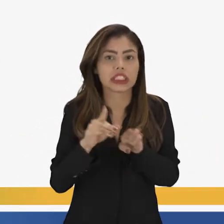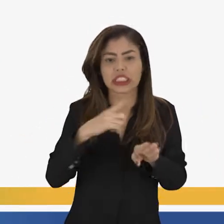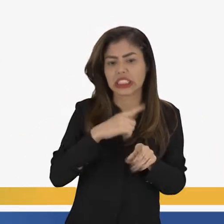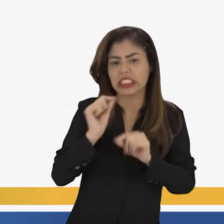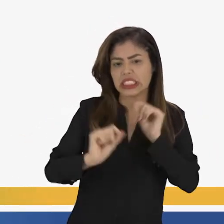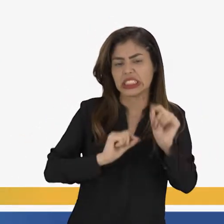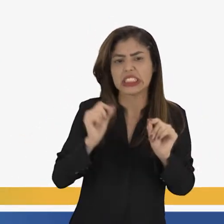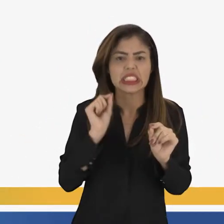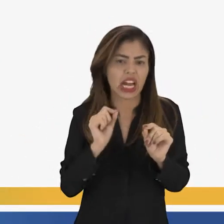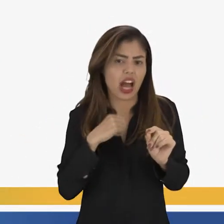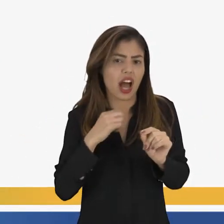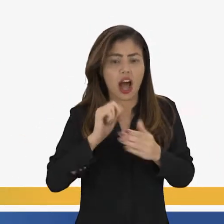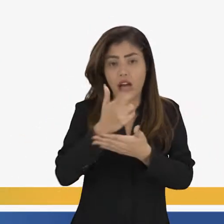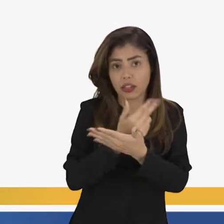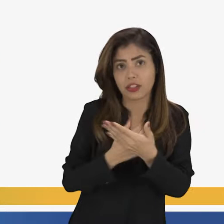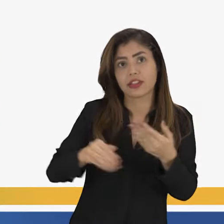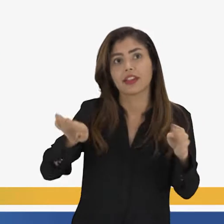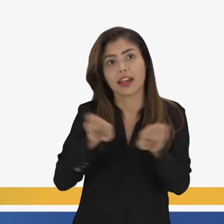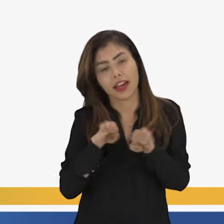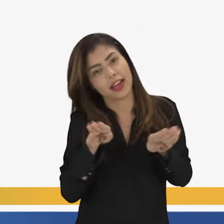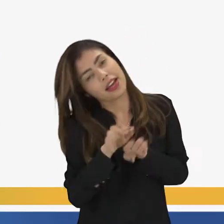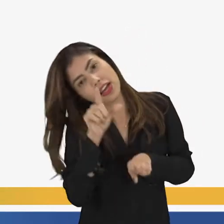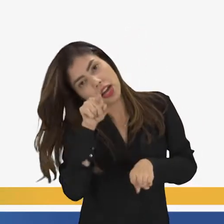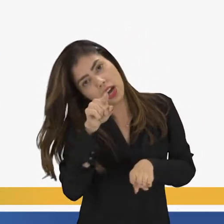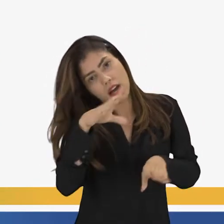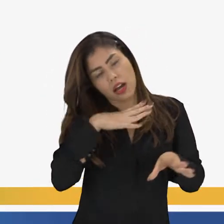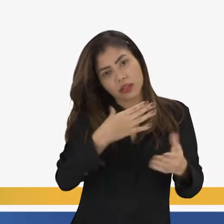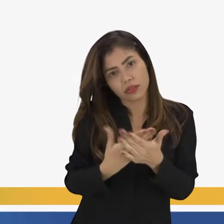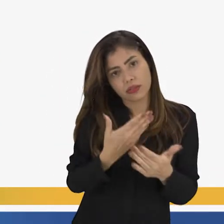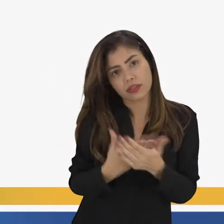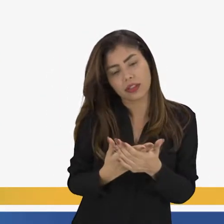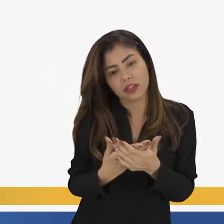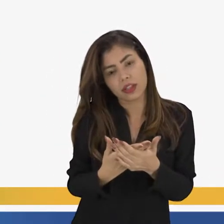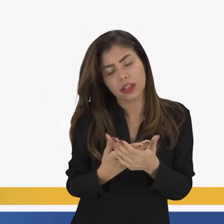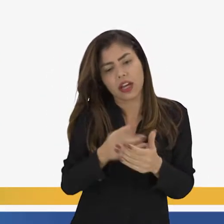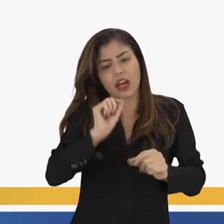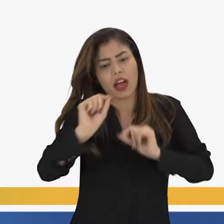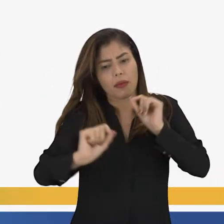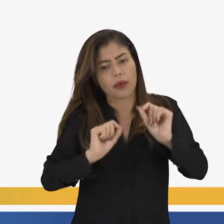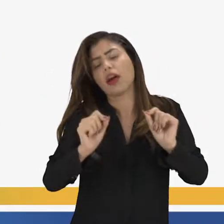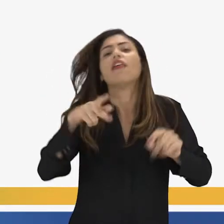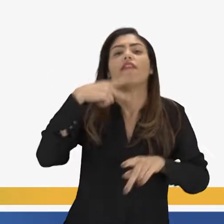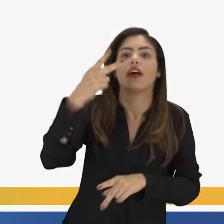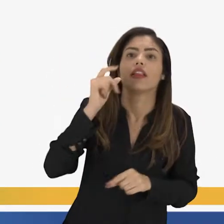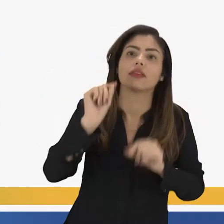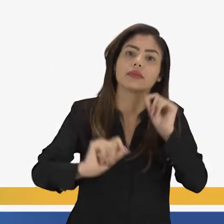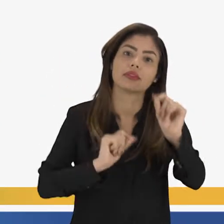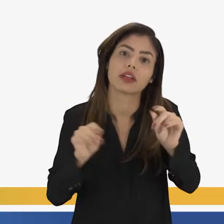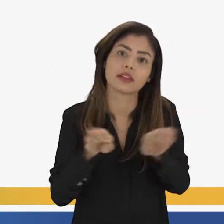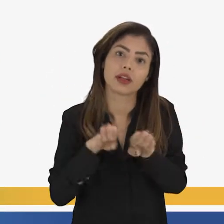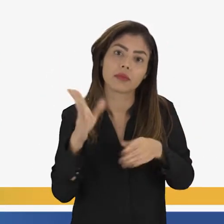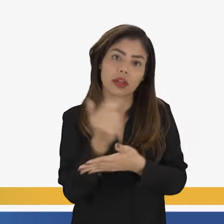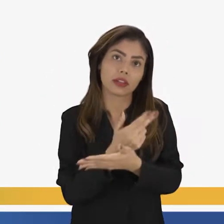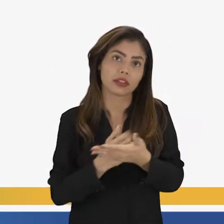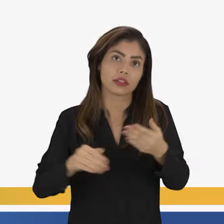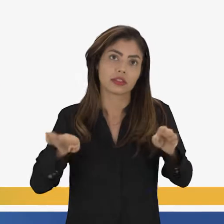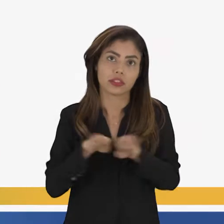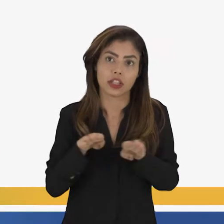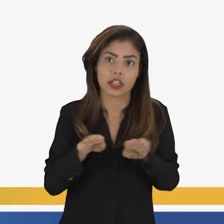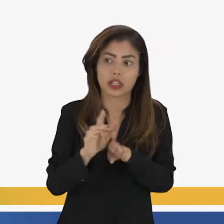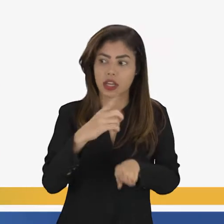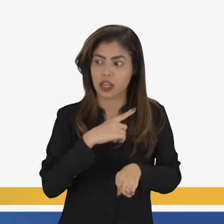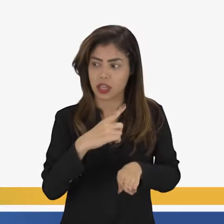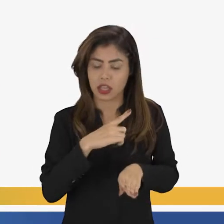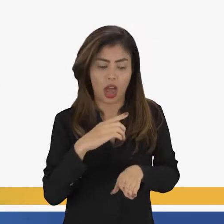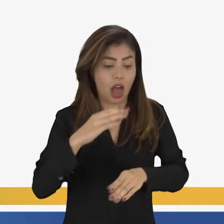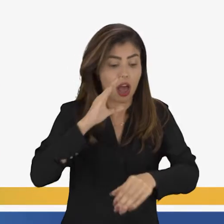produções artísticas. Lembram que nós estudamos lá na Pop Art sobre isso? Falamos sobre os artistas, né, que falavam sobre